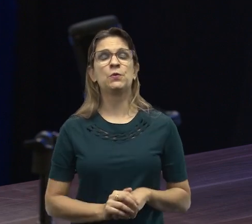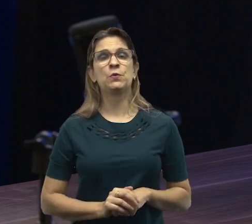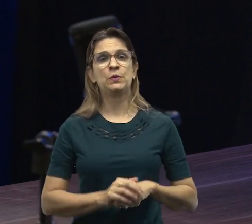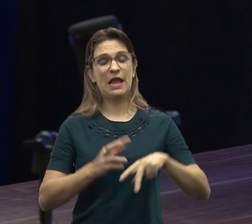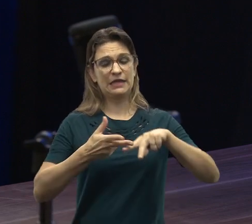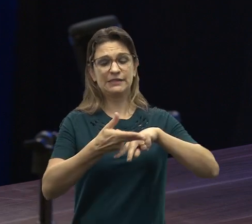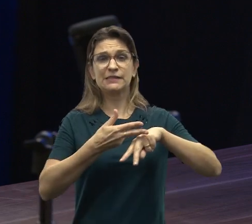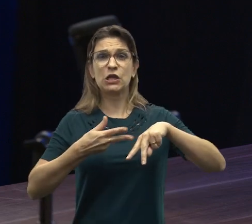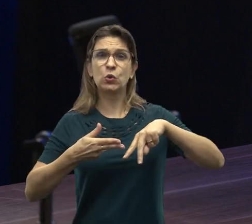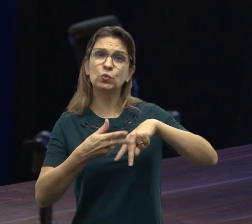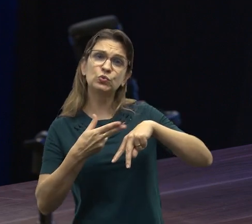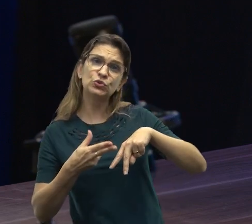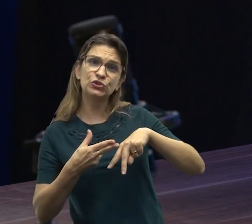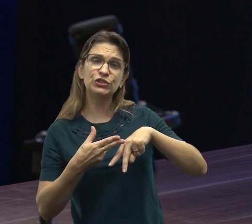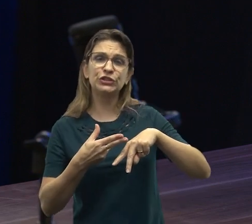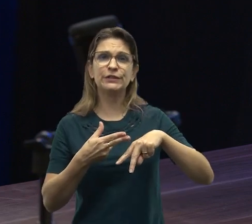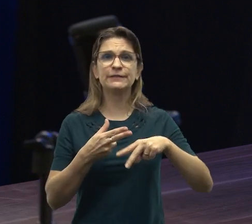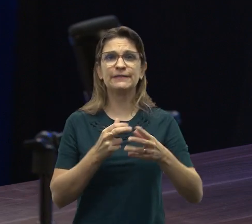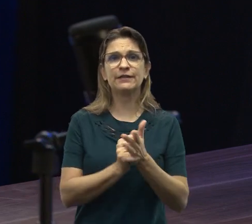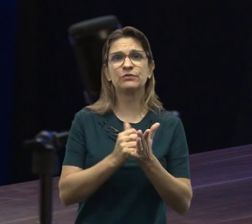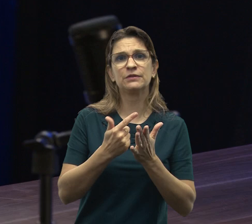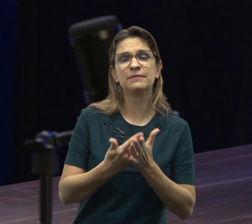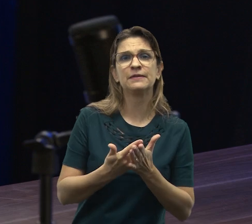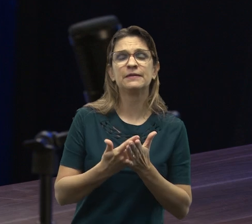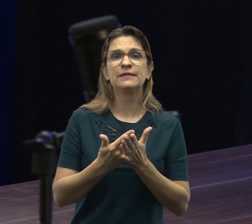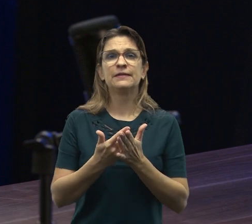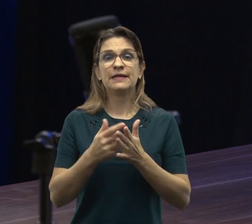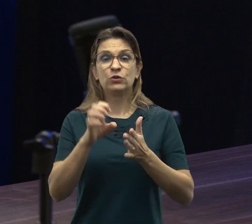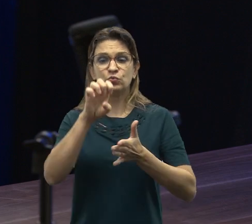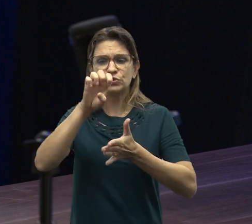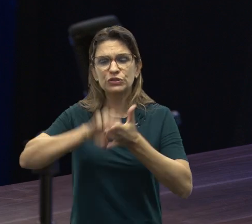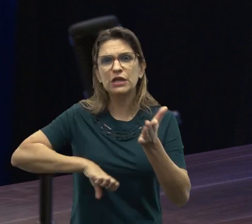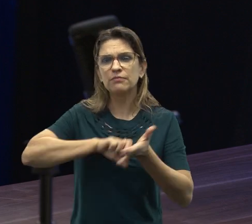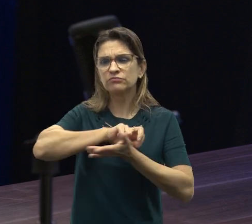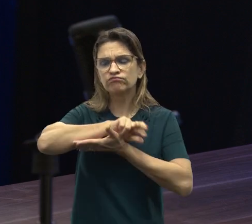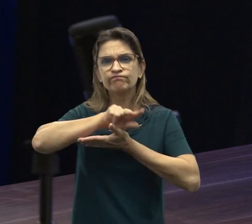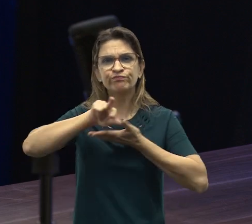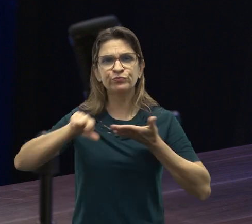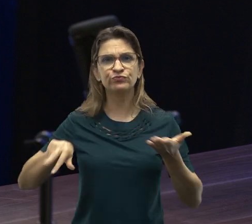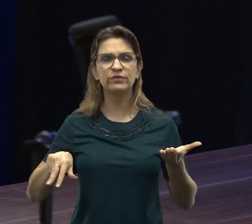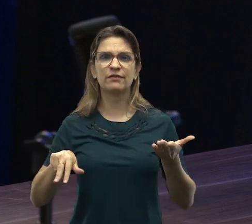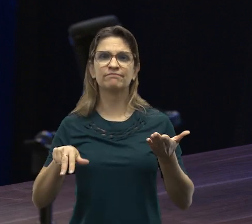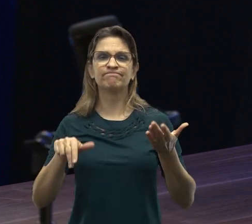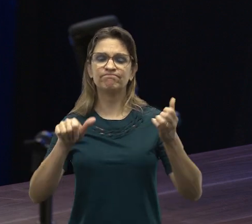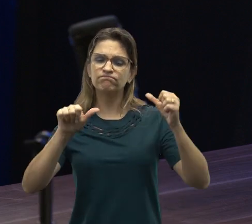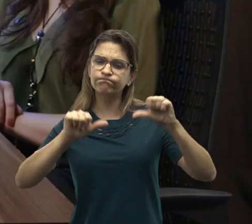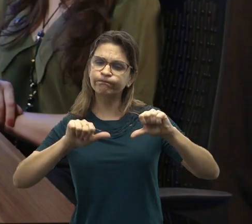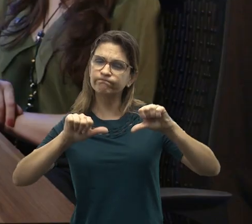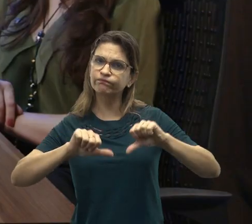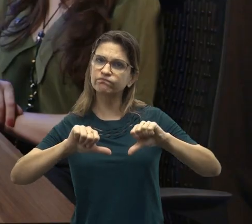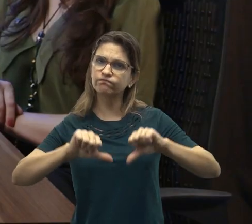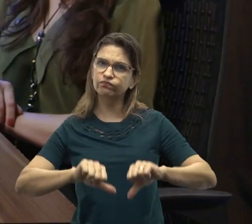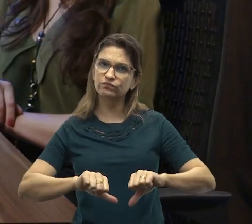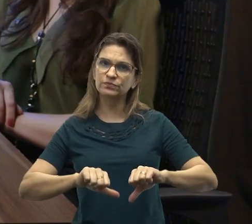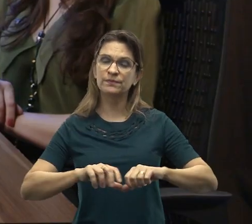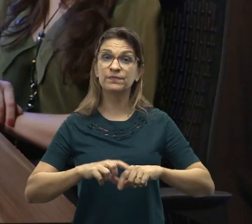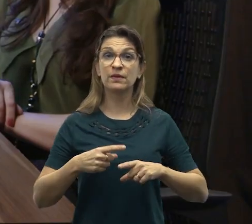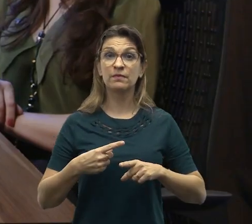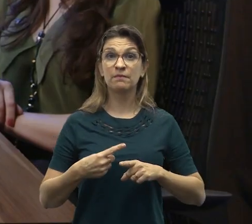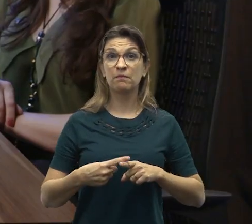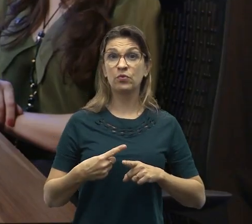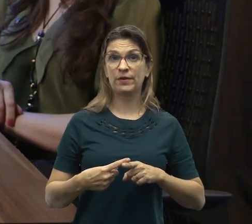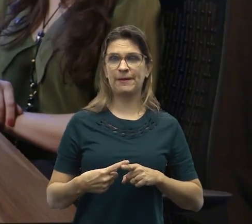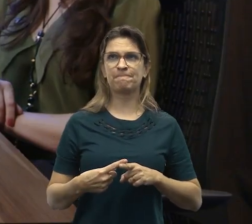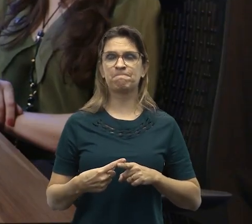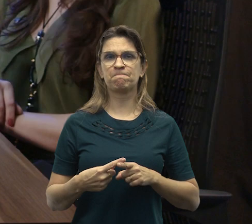exames. E isso, do meu ponto de vista, vem acontecendo porque o município vem